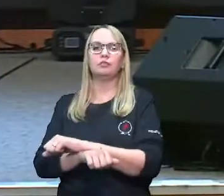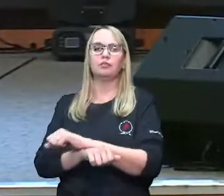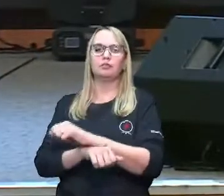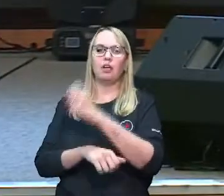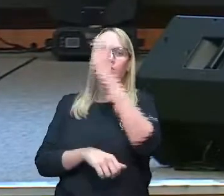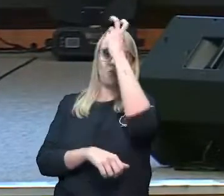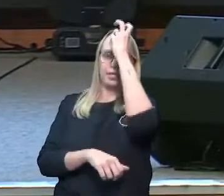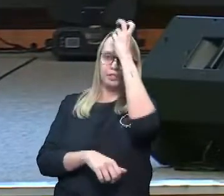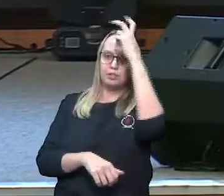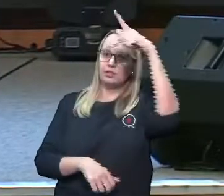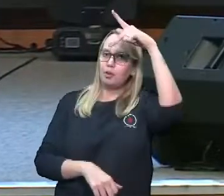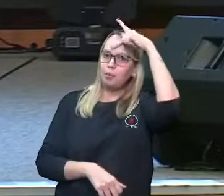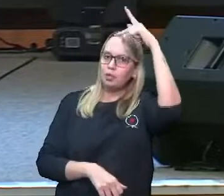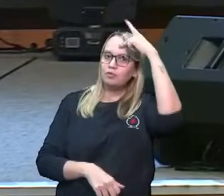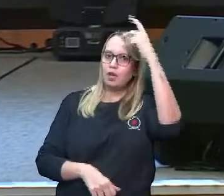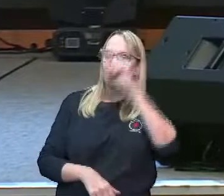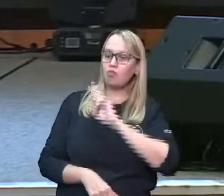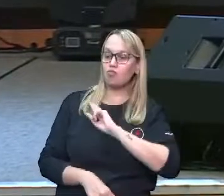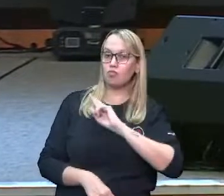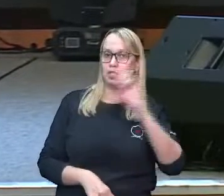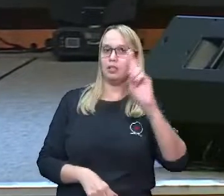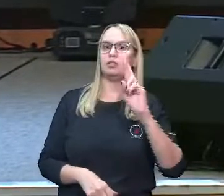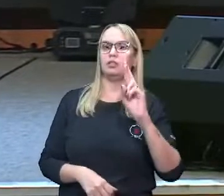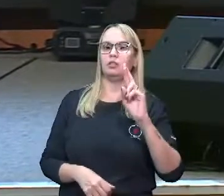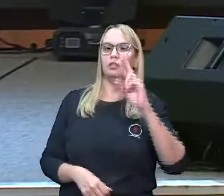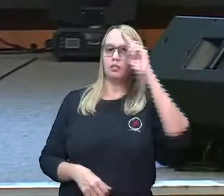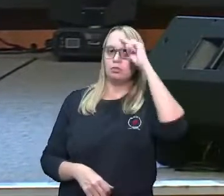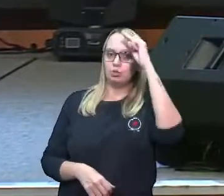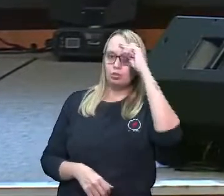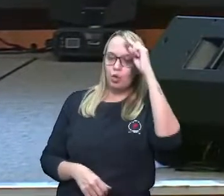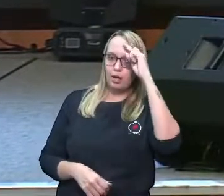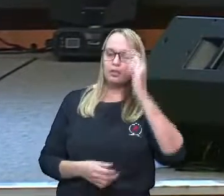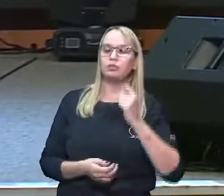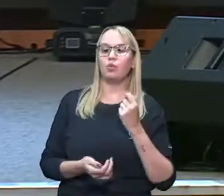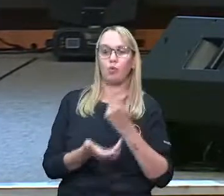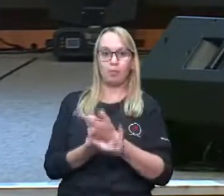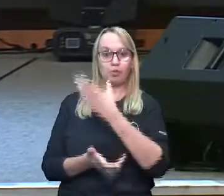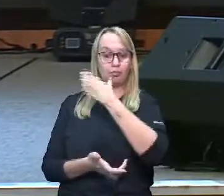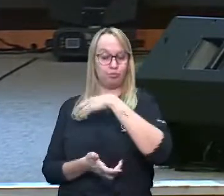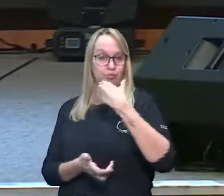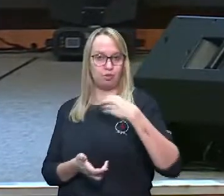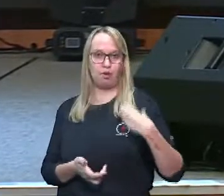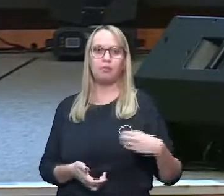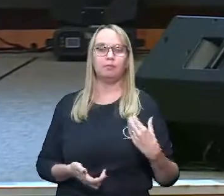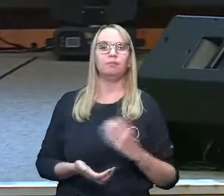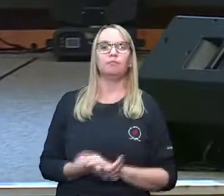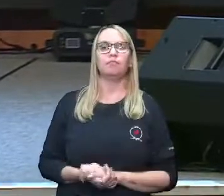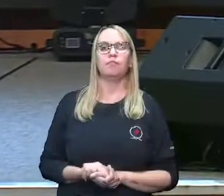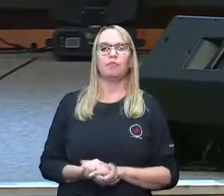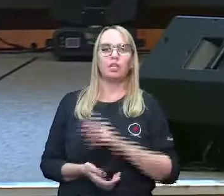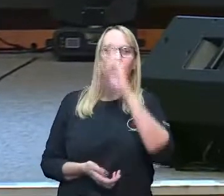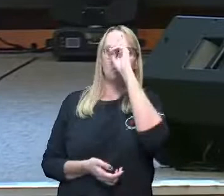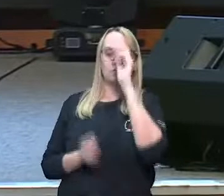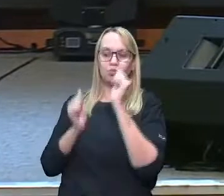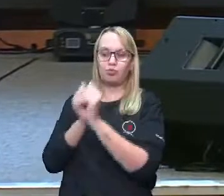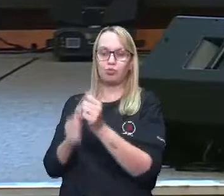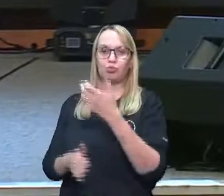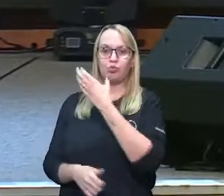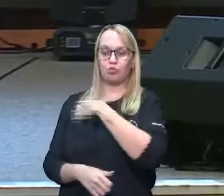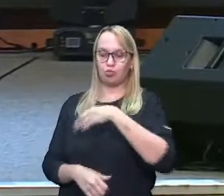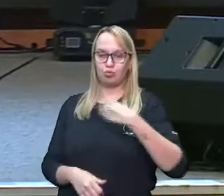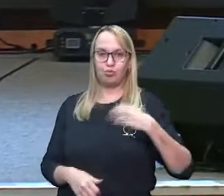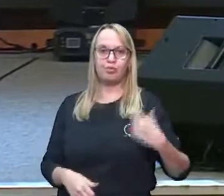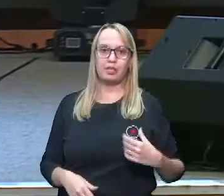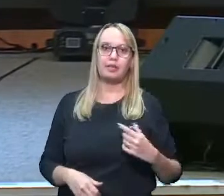Faraó, comandante da guarda egípcio, comprou dos ismaelitas que o tinha levado para lá. O Senhor era com José, que